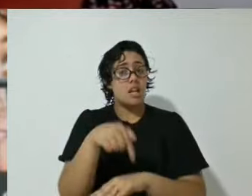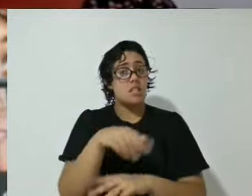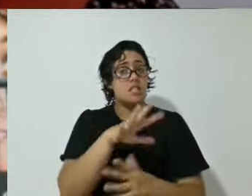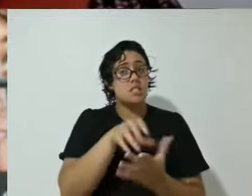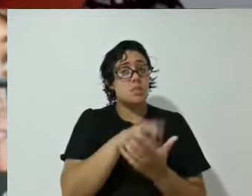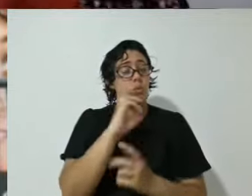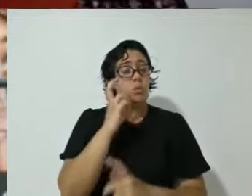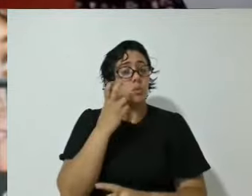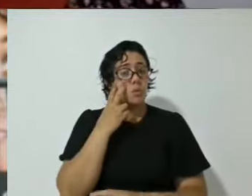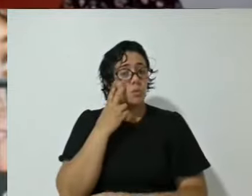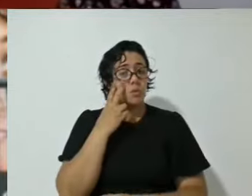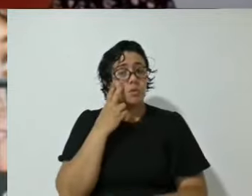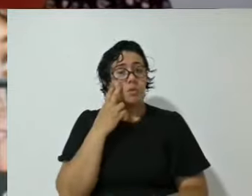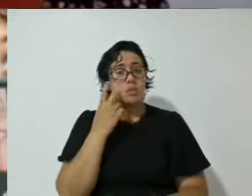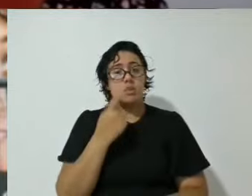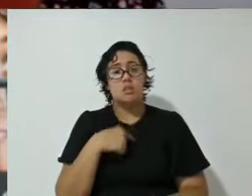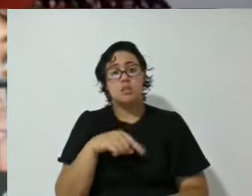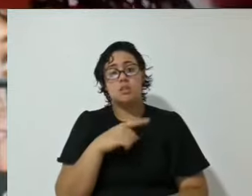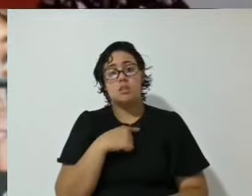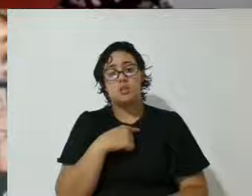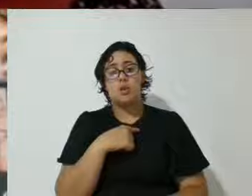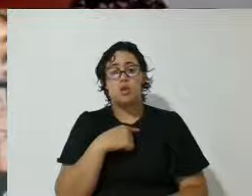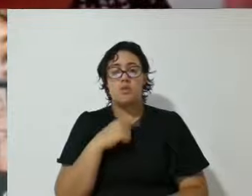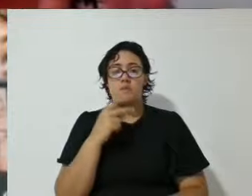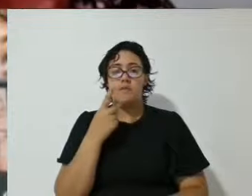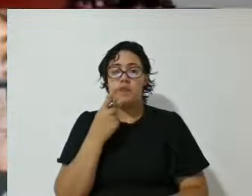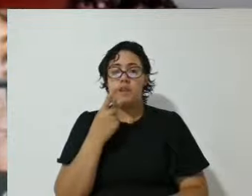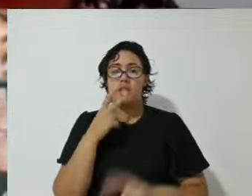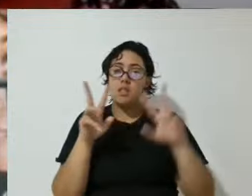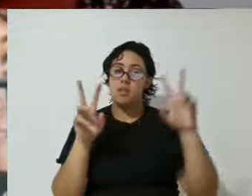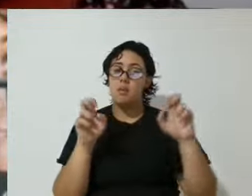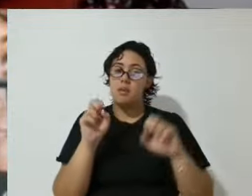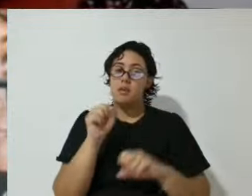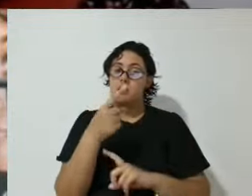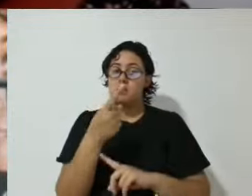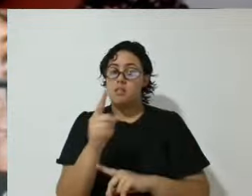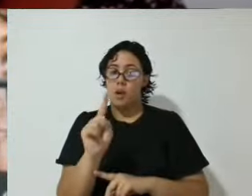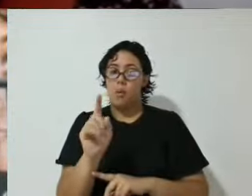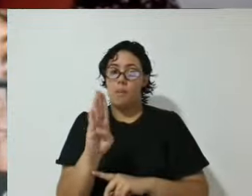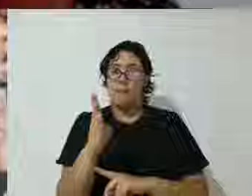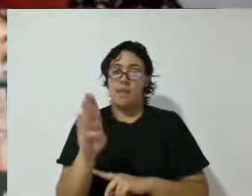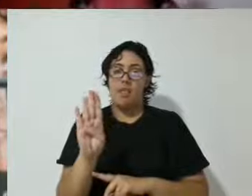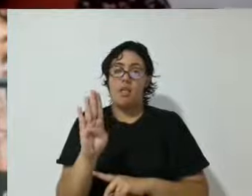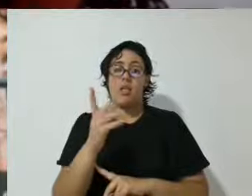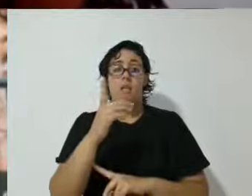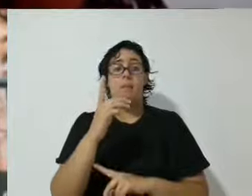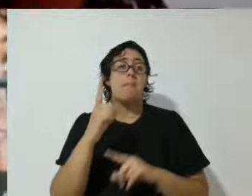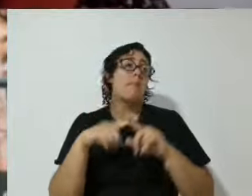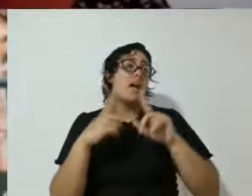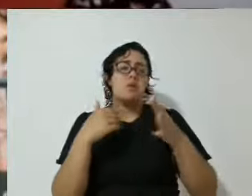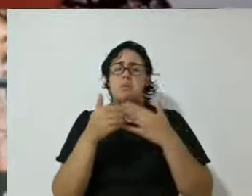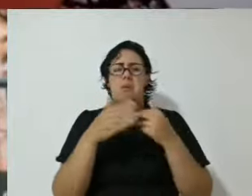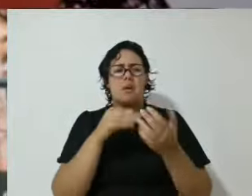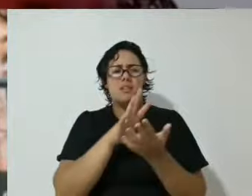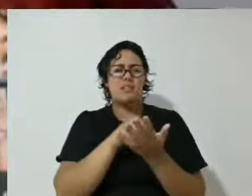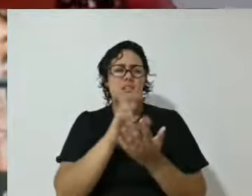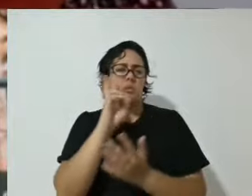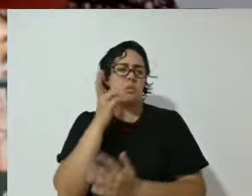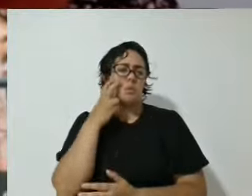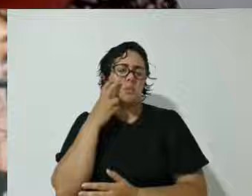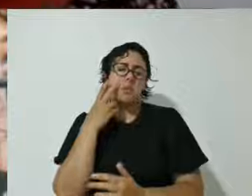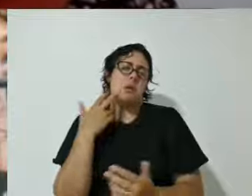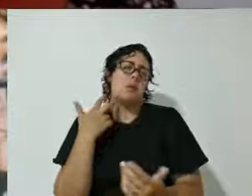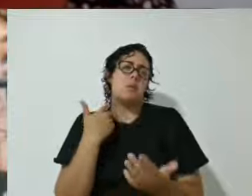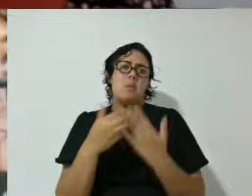cultural, né, nós estamos falando especificamente do São Bernardo, mas também serve para todos os outros espaços aí, né, públicos, né, que as pessoas,